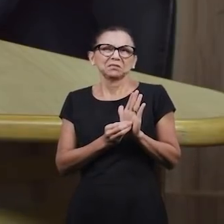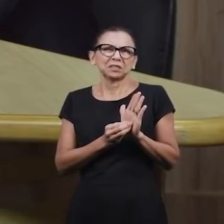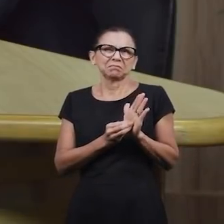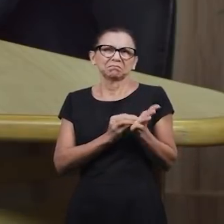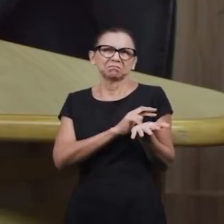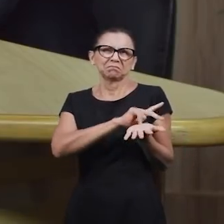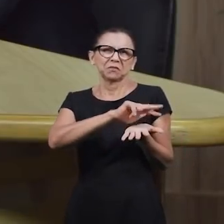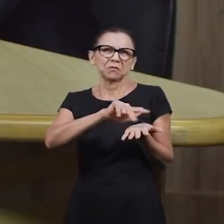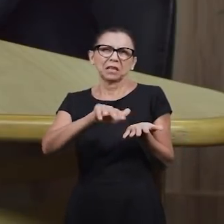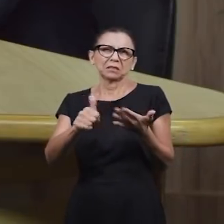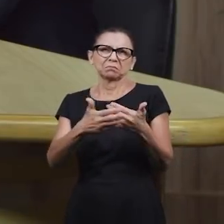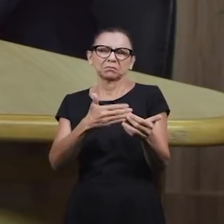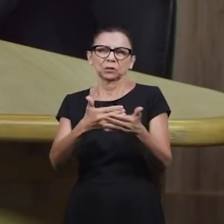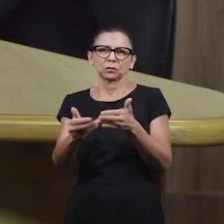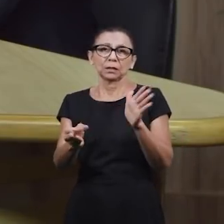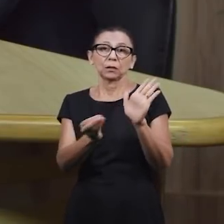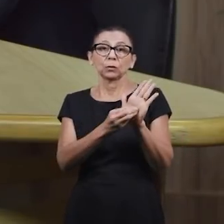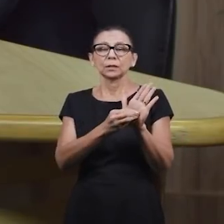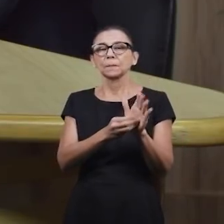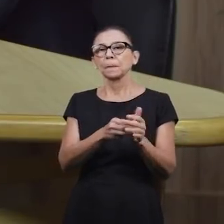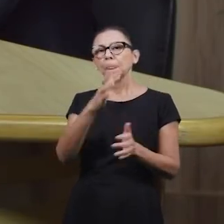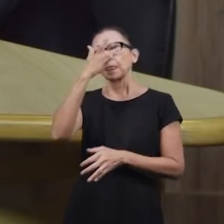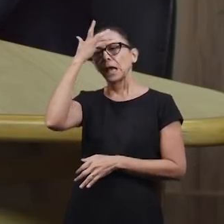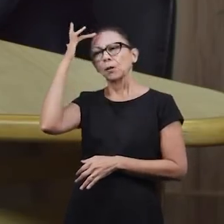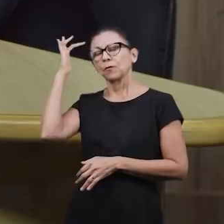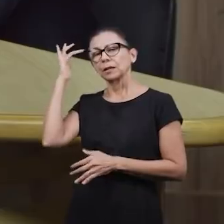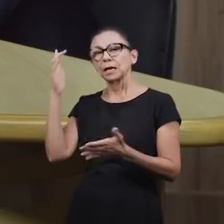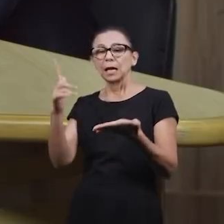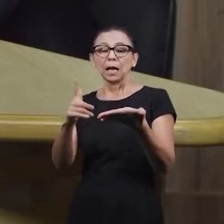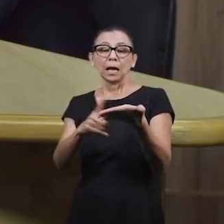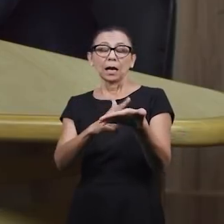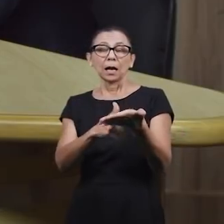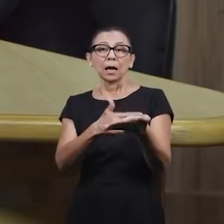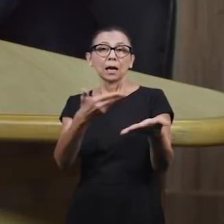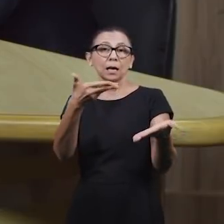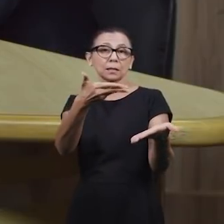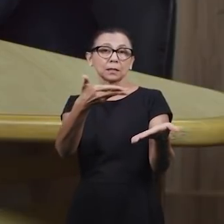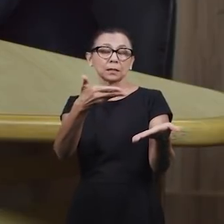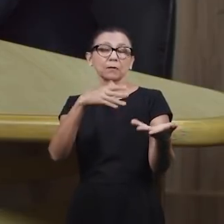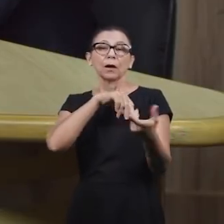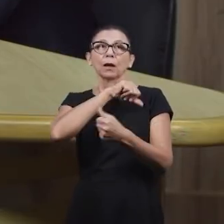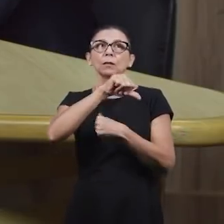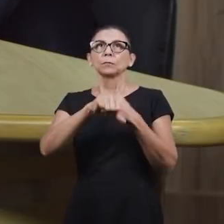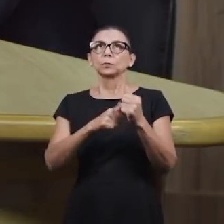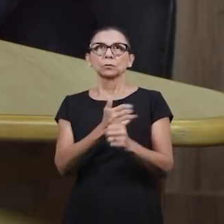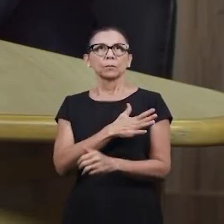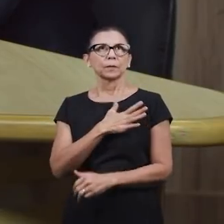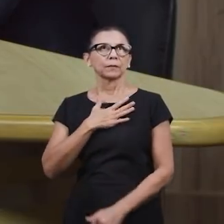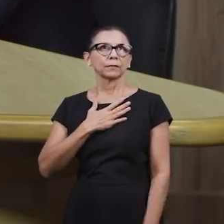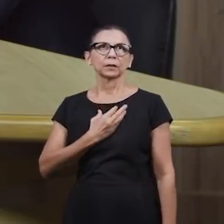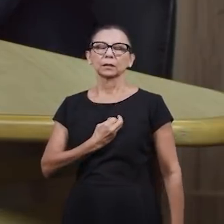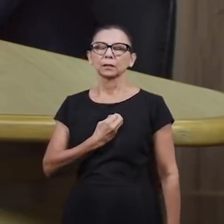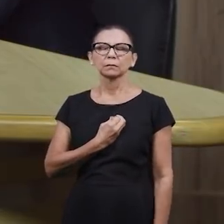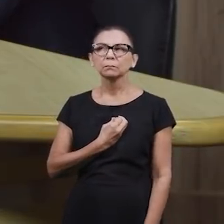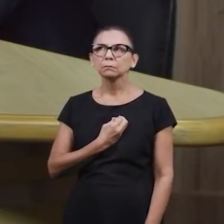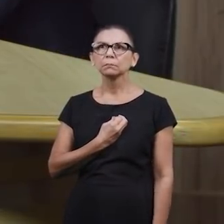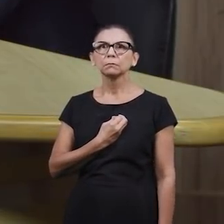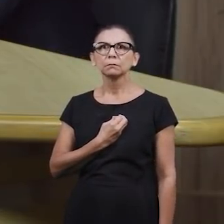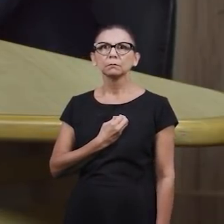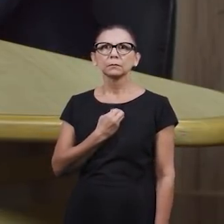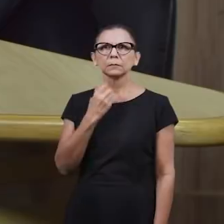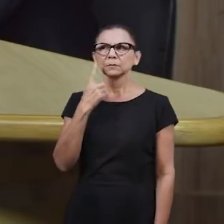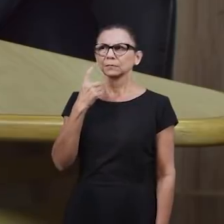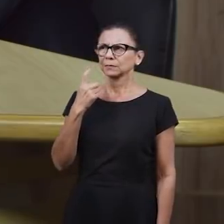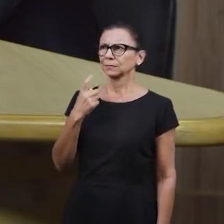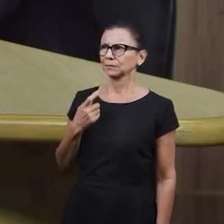de qualquer. E a pessoa diz assim, esse livro mudou minha vida. Eu acho interessante isso. Tá? E